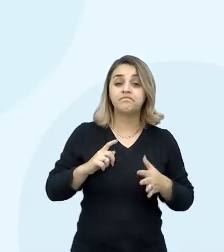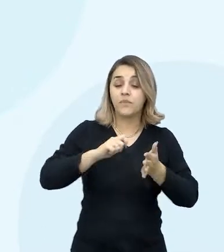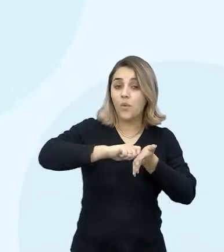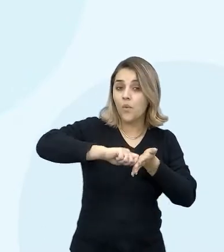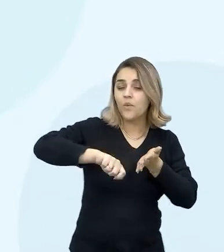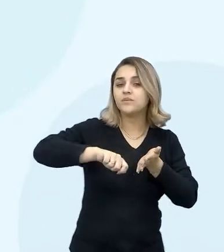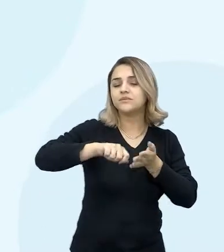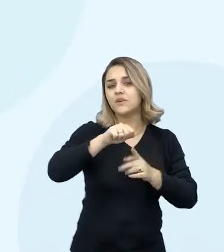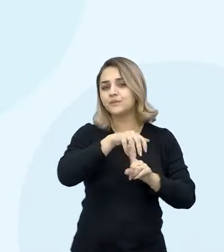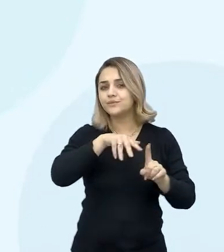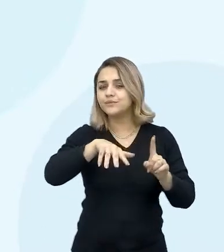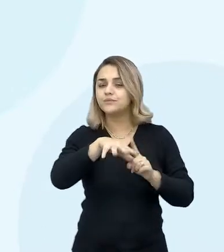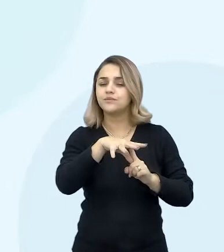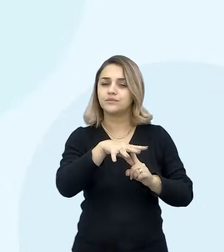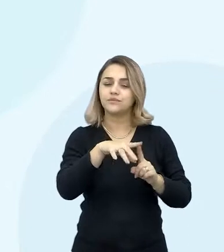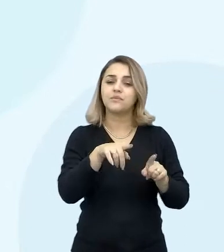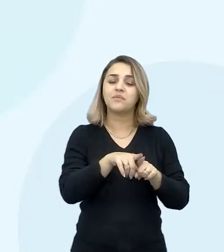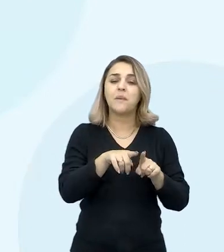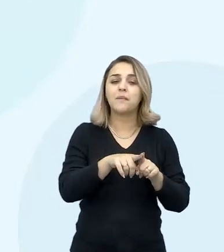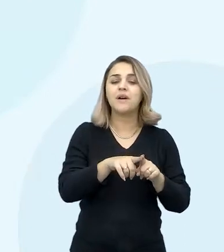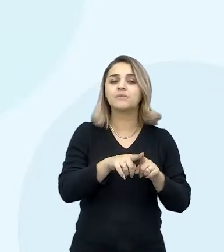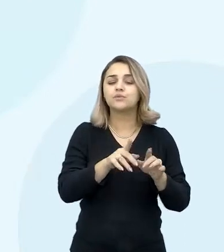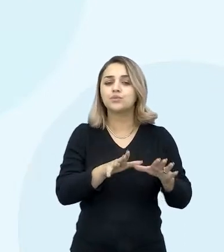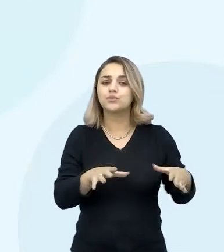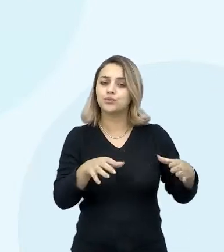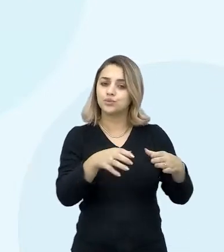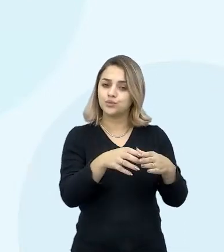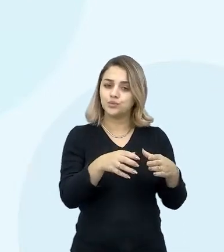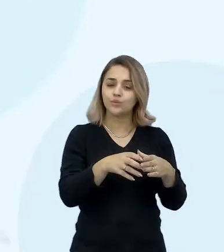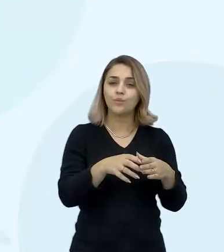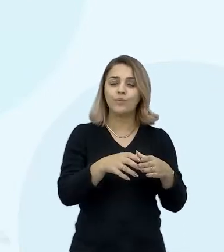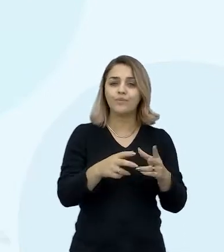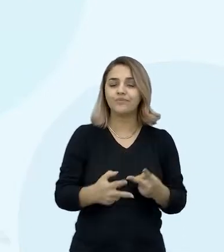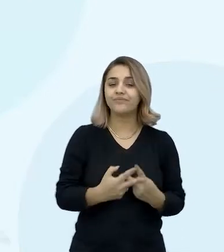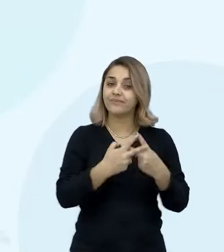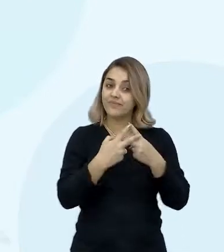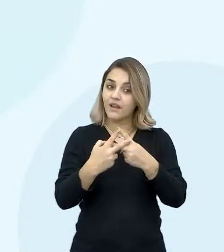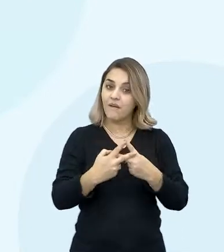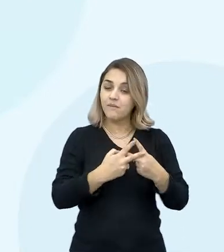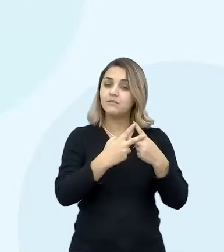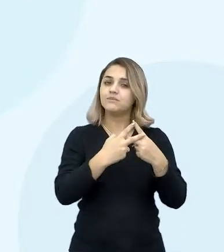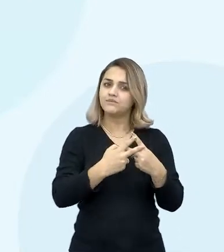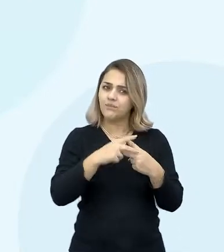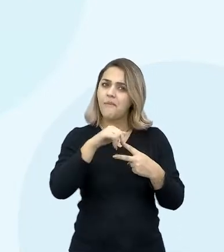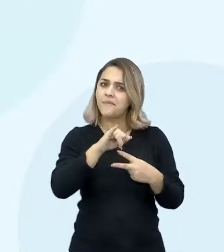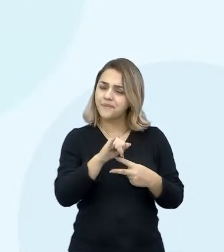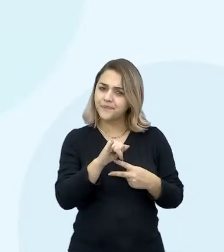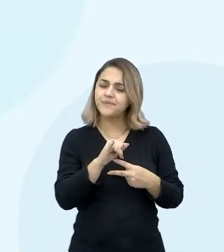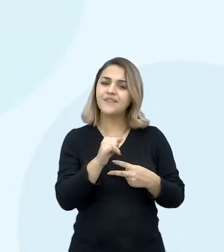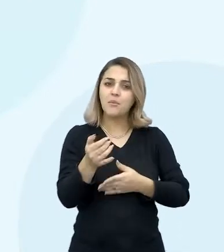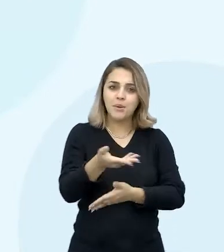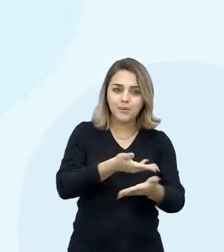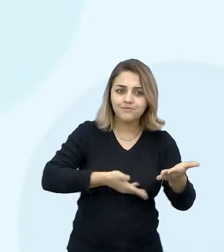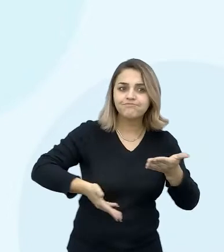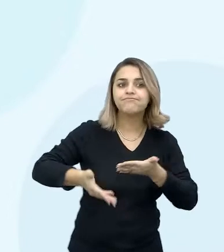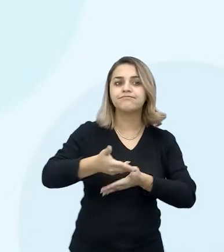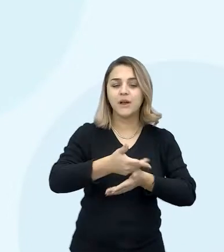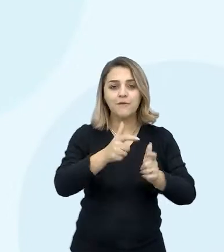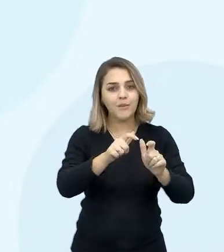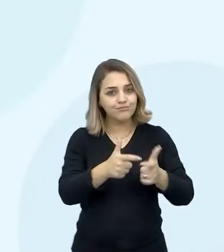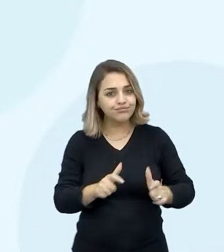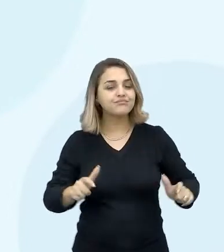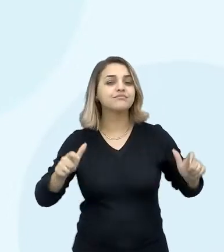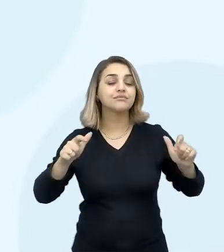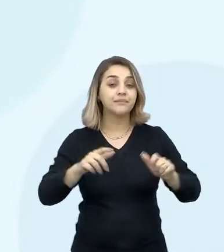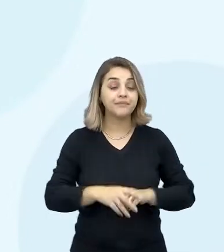faz parte esse componente é o hashtag quem divide multiplica, e a gente está trabalhando, na verdade a gente já está